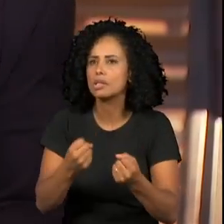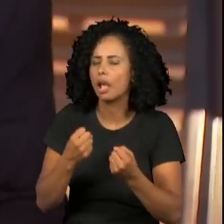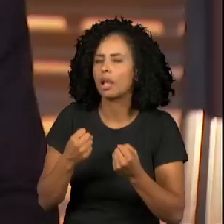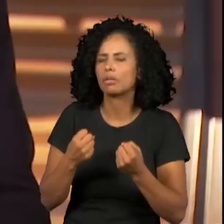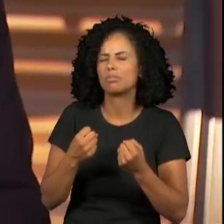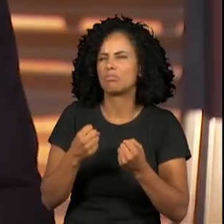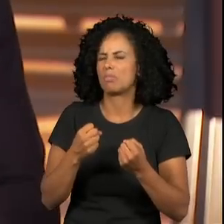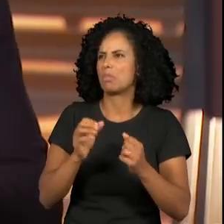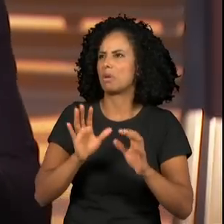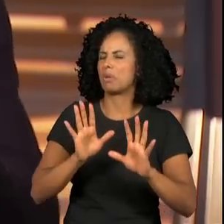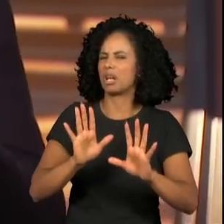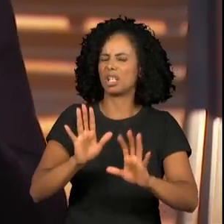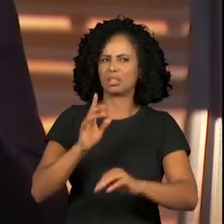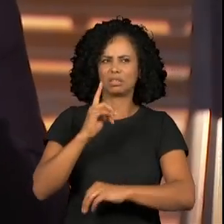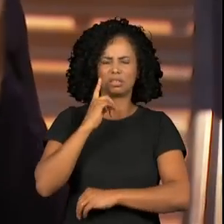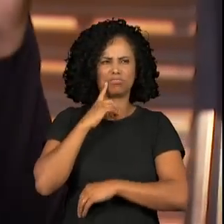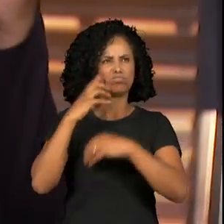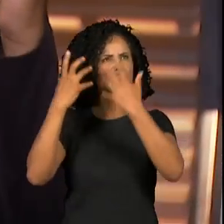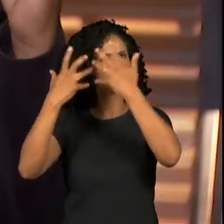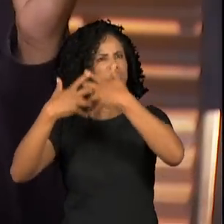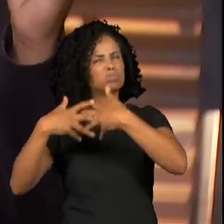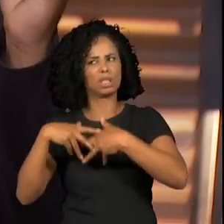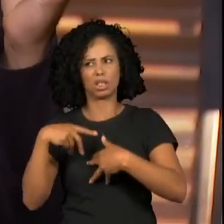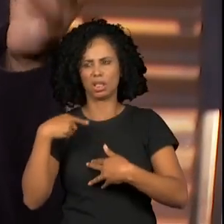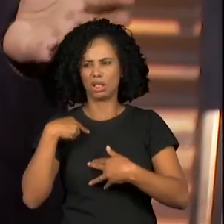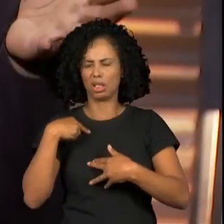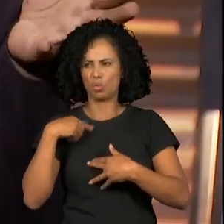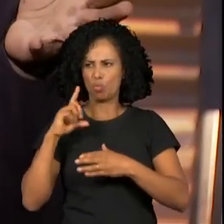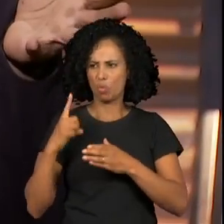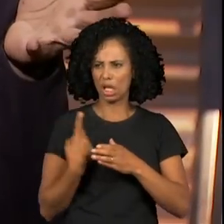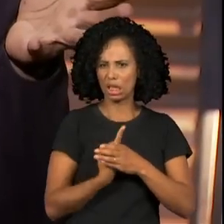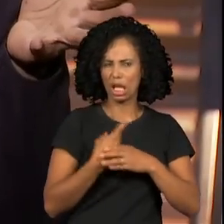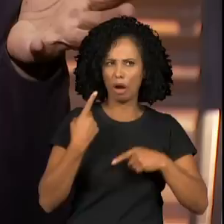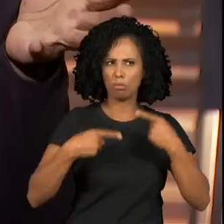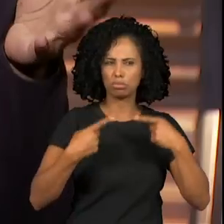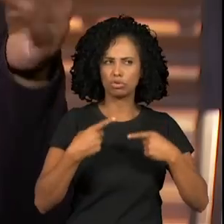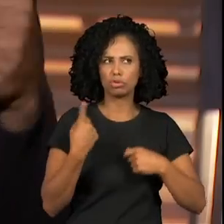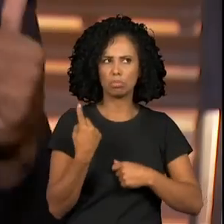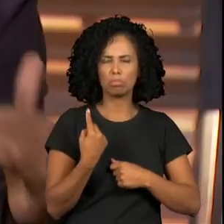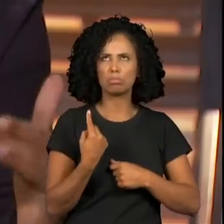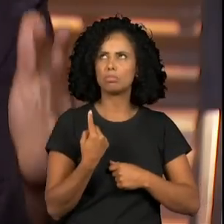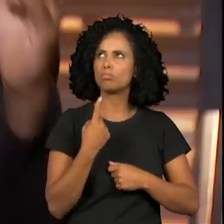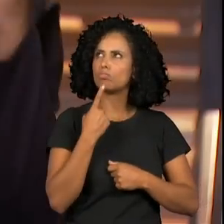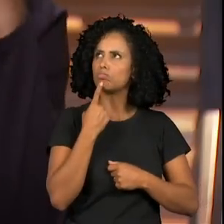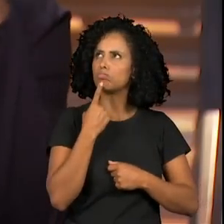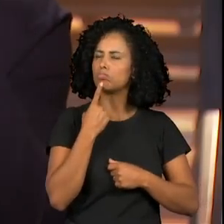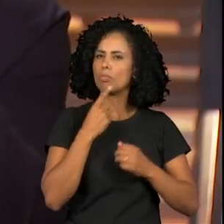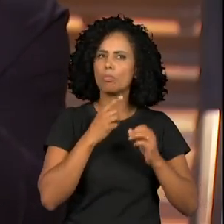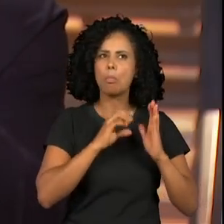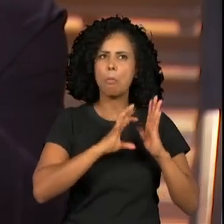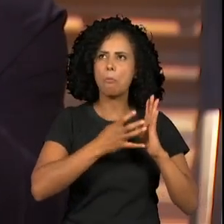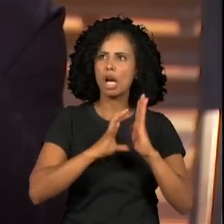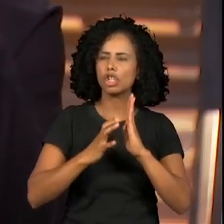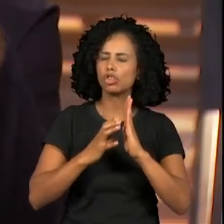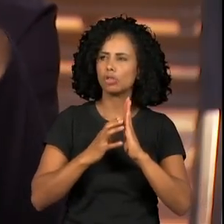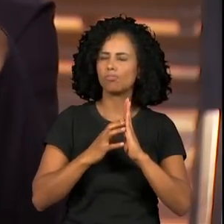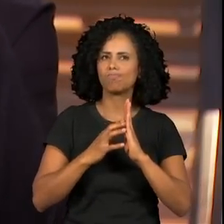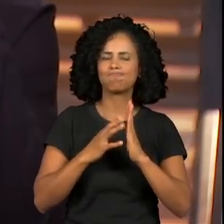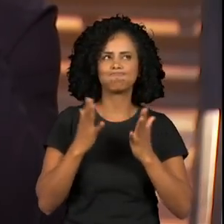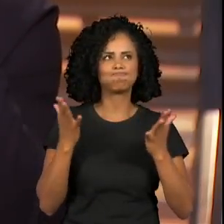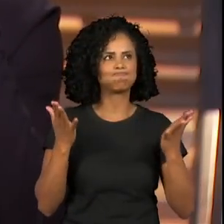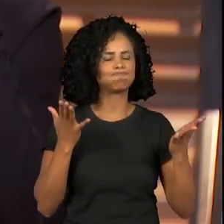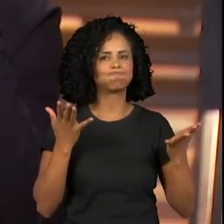eu comecei a ver, cara. Caraca, para entrar, a primeira coisa é ter um partido. Você não consegue passar dessa fase. Eu fiquei olhando